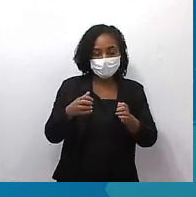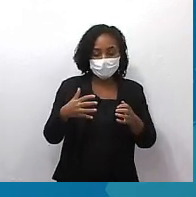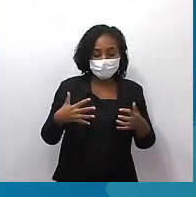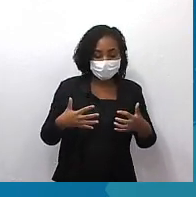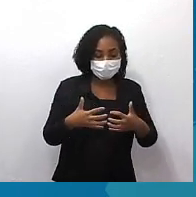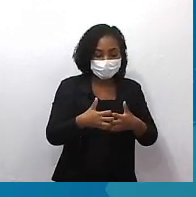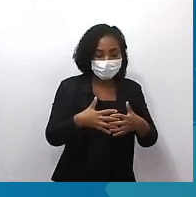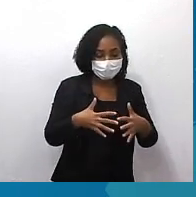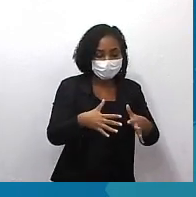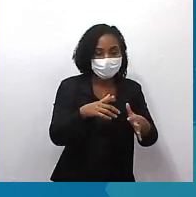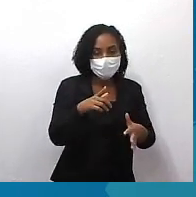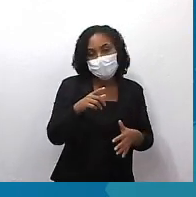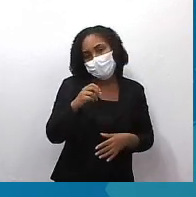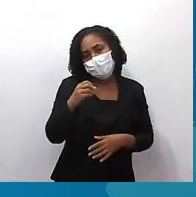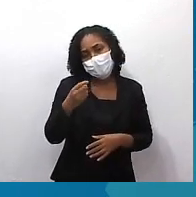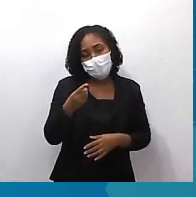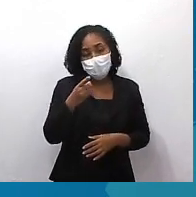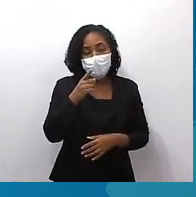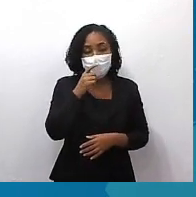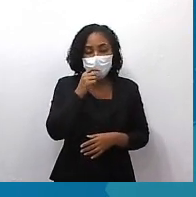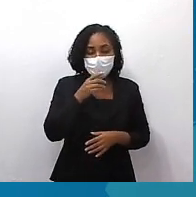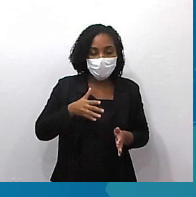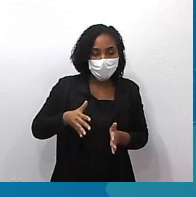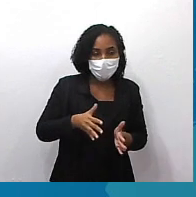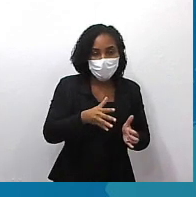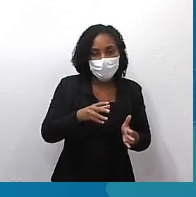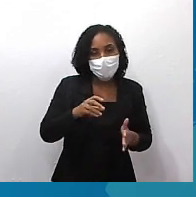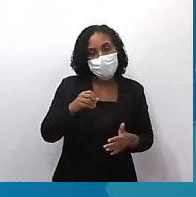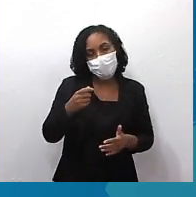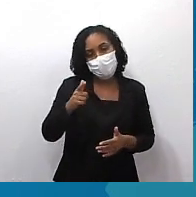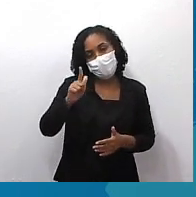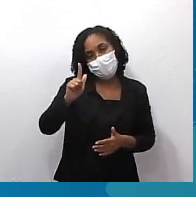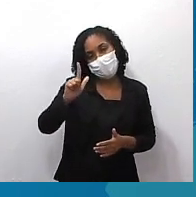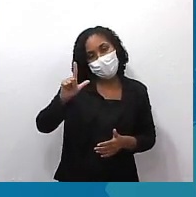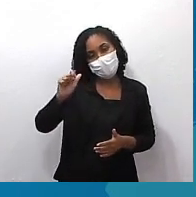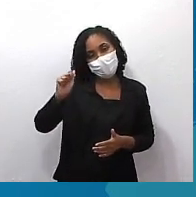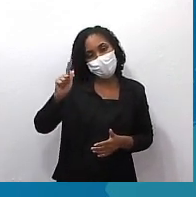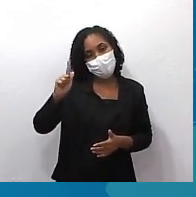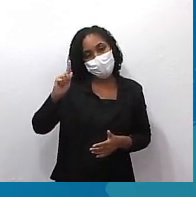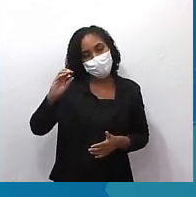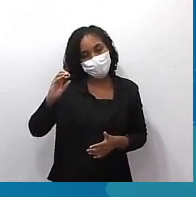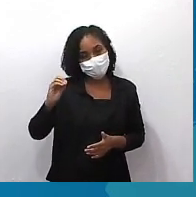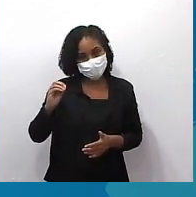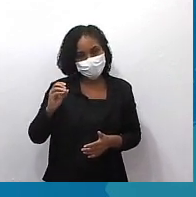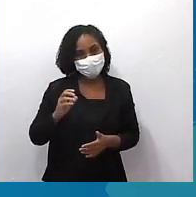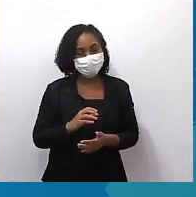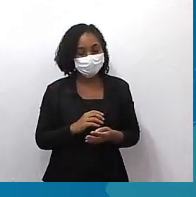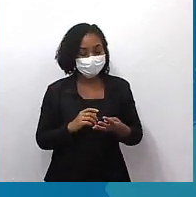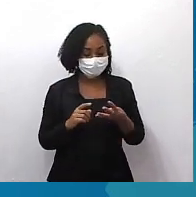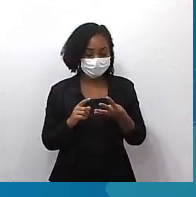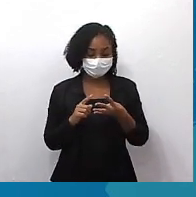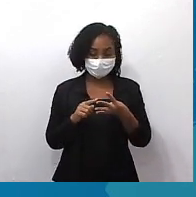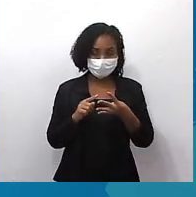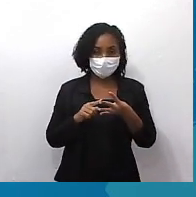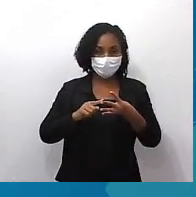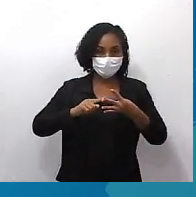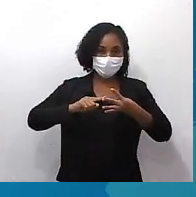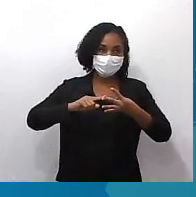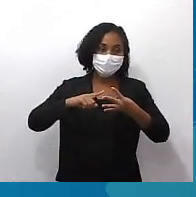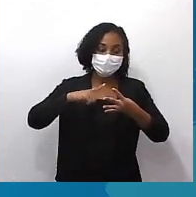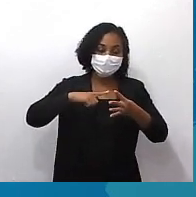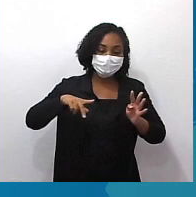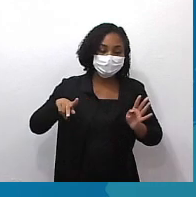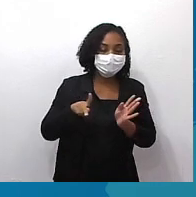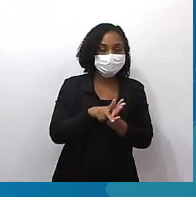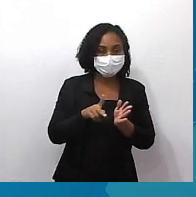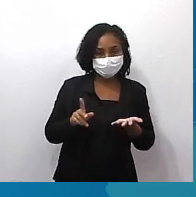ali uma condição de água parada, né? Você não vai ter a drenagem nem o escoamento, né? São regiões